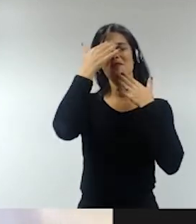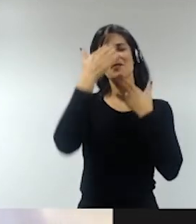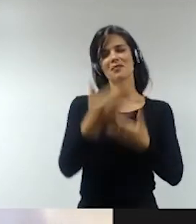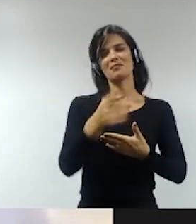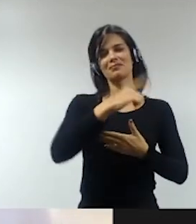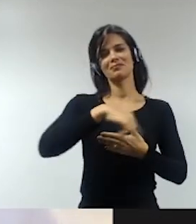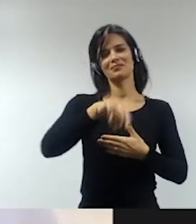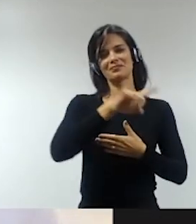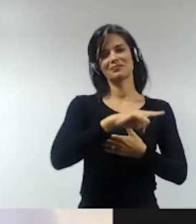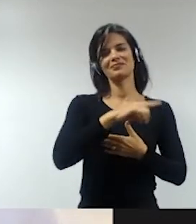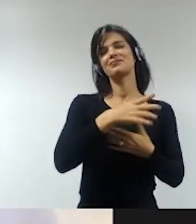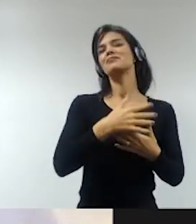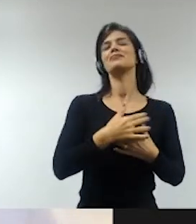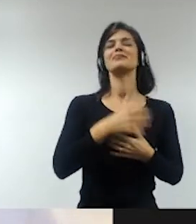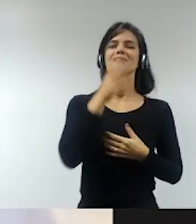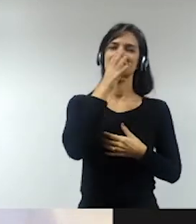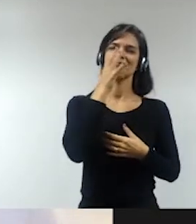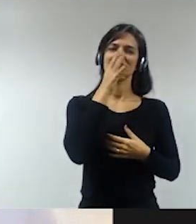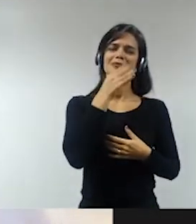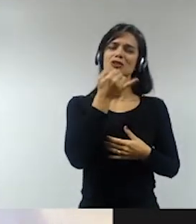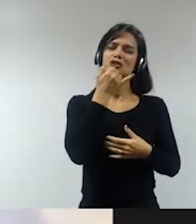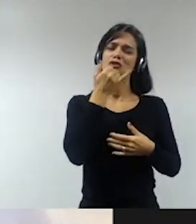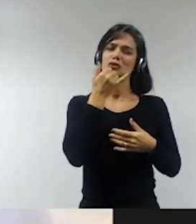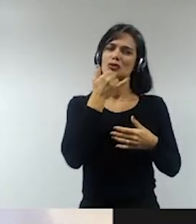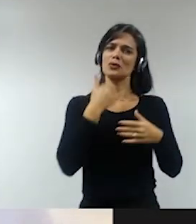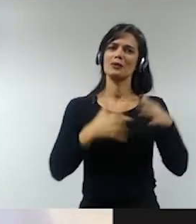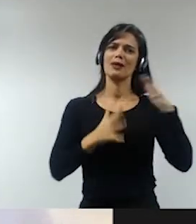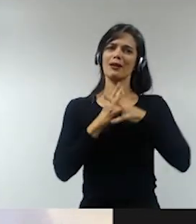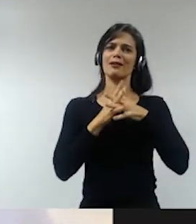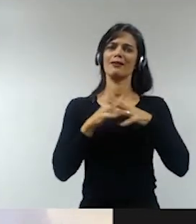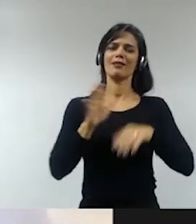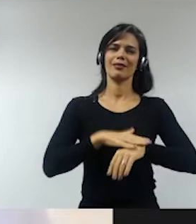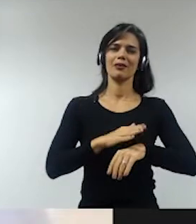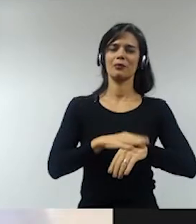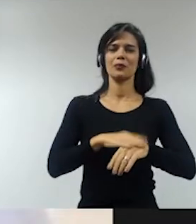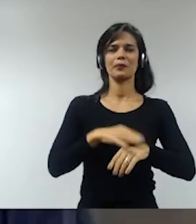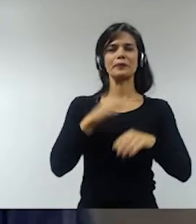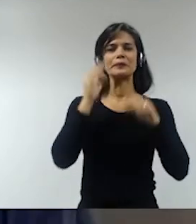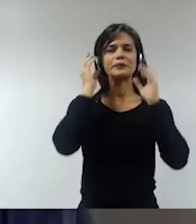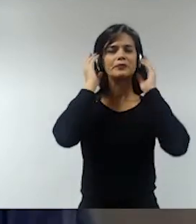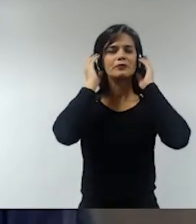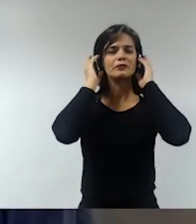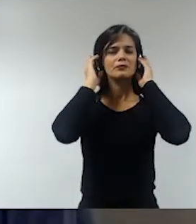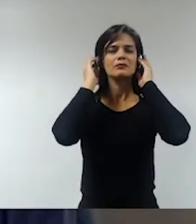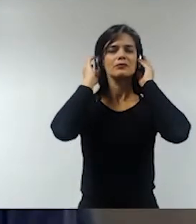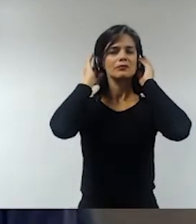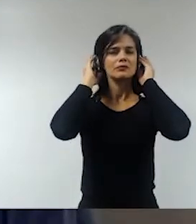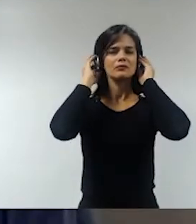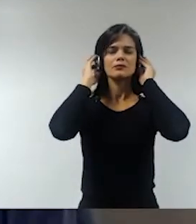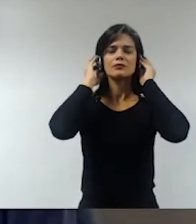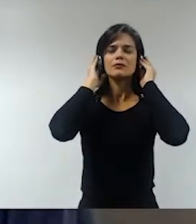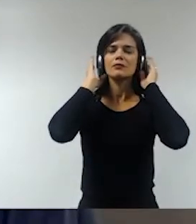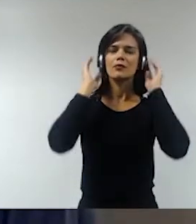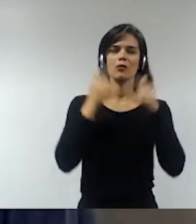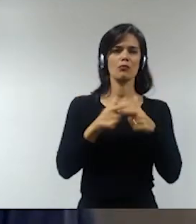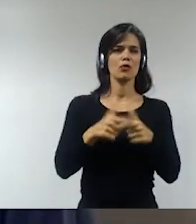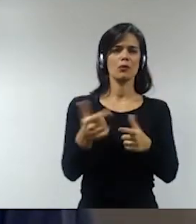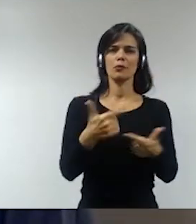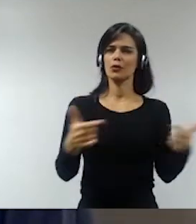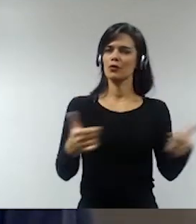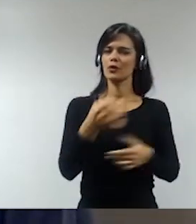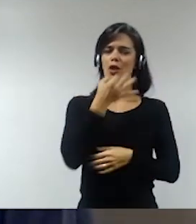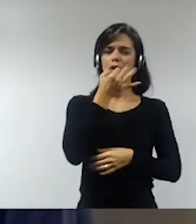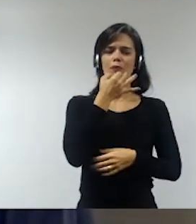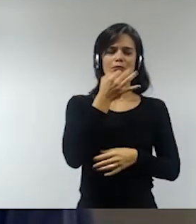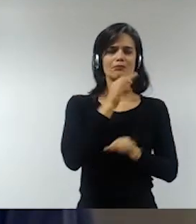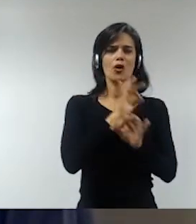Me desculpe, Rodrigo, por ter estourado o tempo. Obrigado. Sem nenhum problema. Excelentes